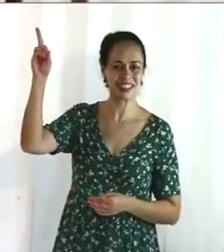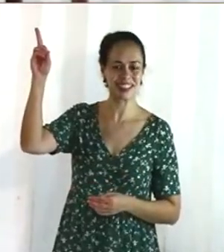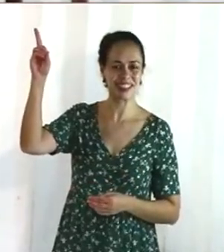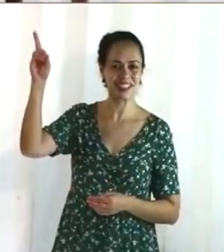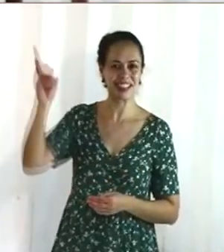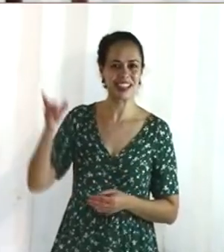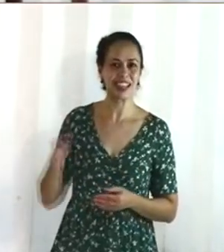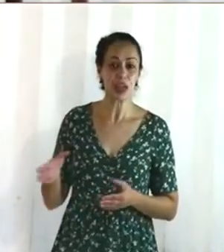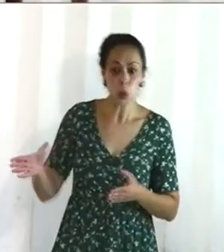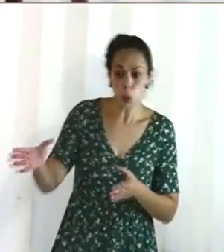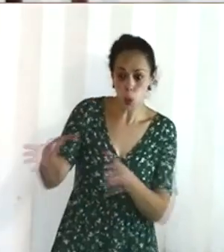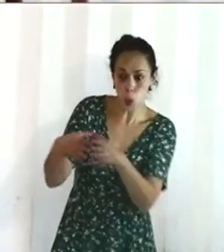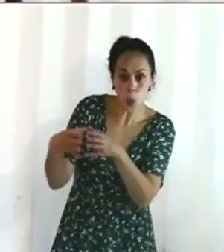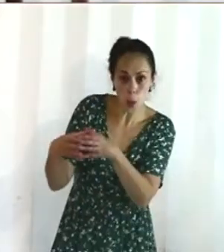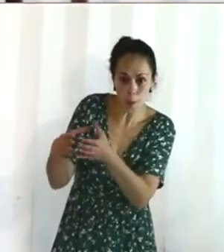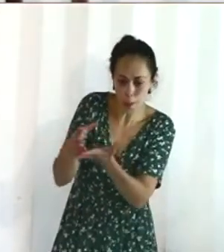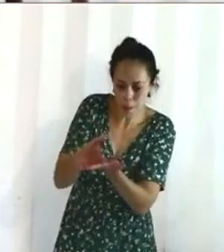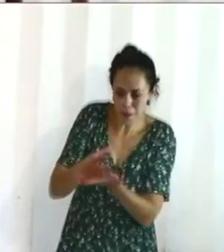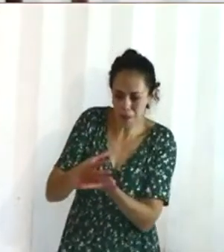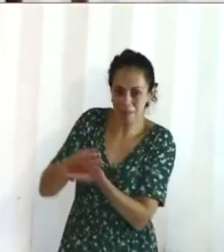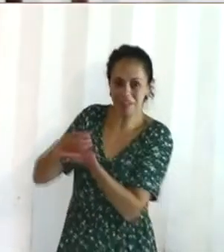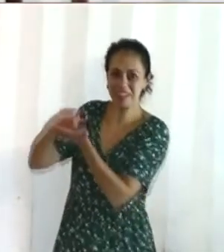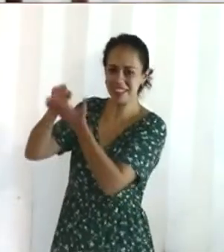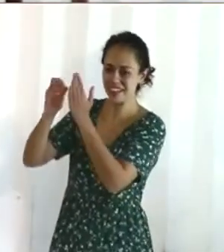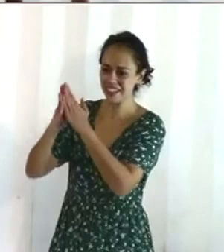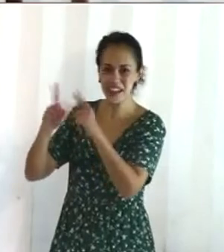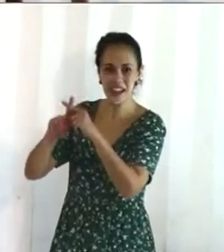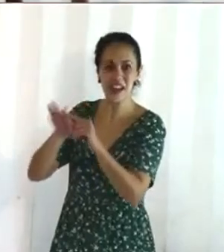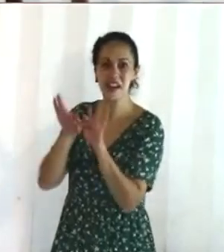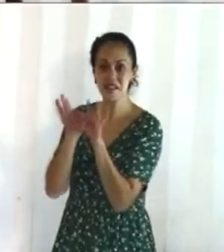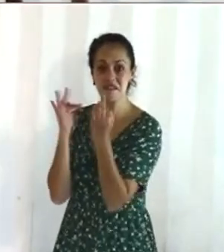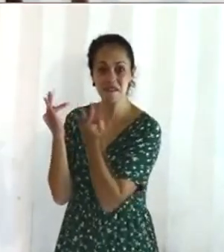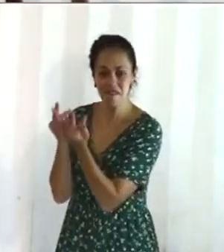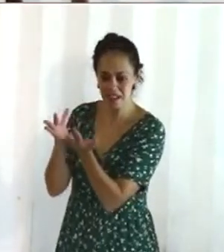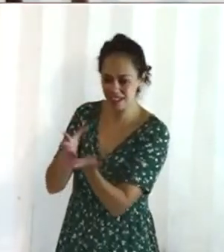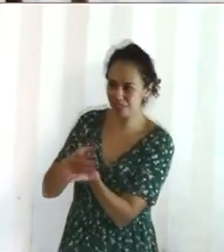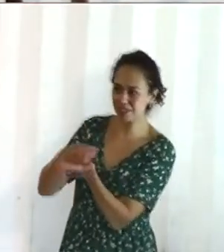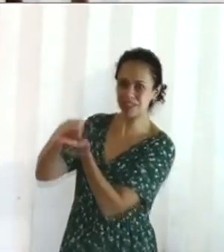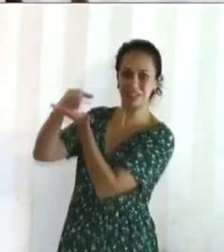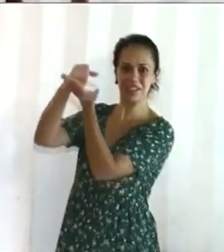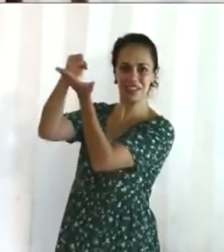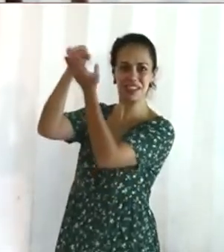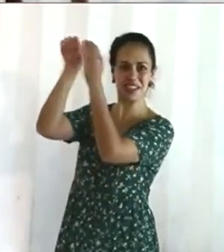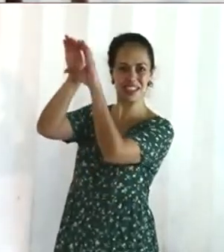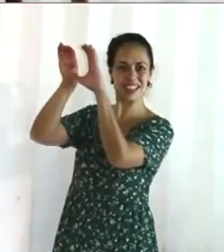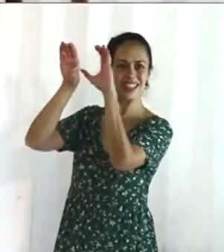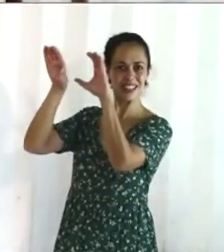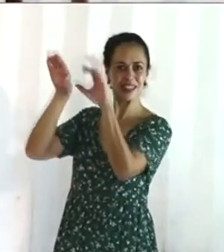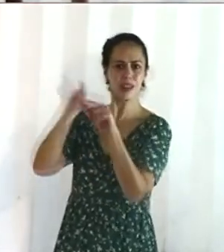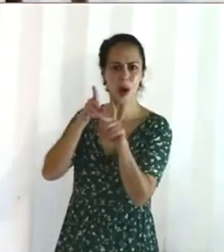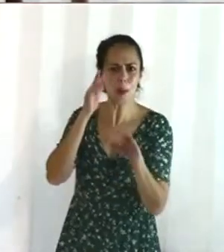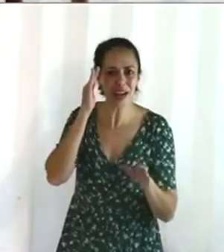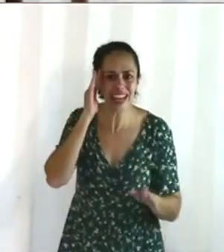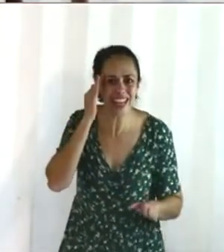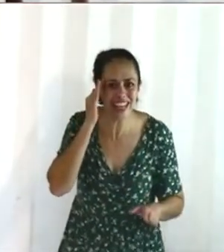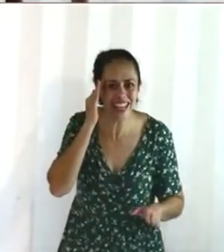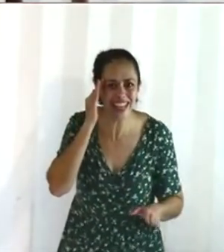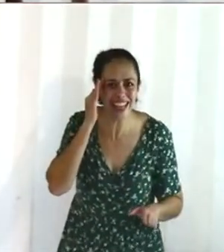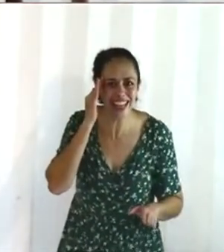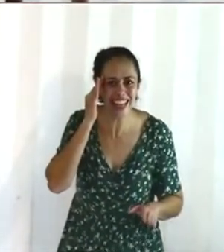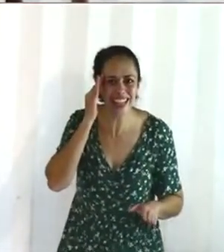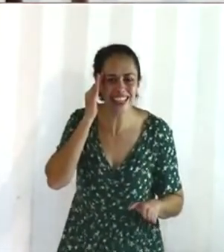vão morar com Ele nos céus. Por isso, crianças, Jesus nasceu para dar a vocês